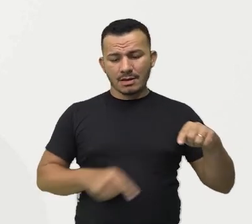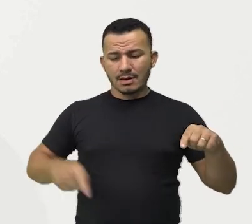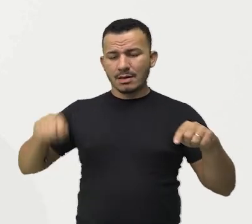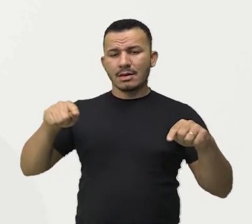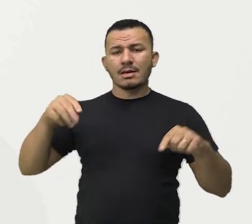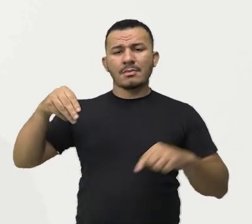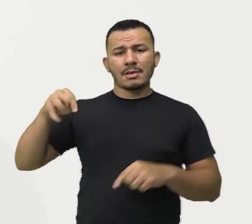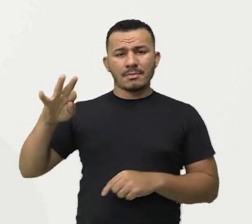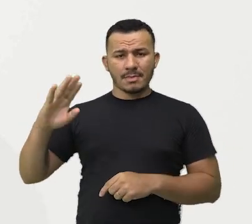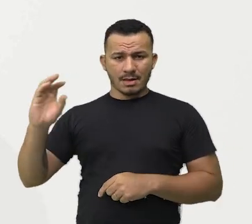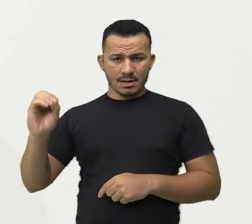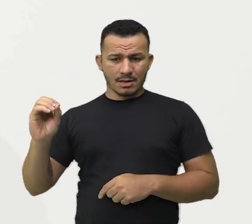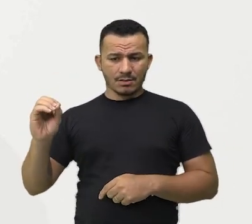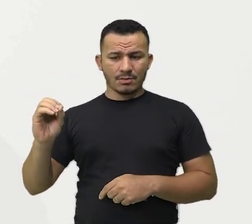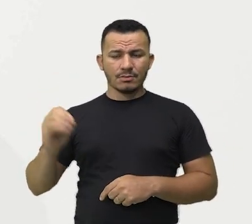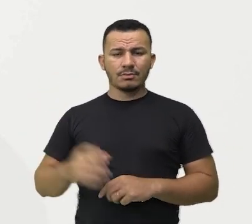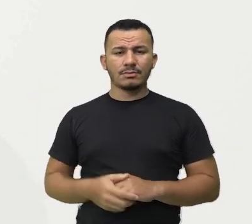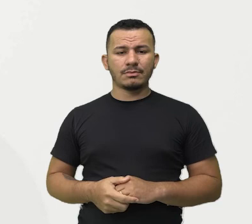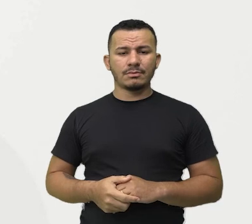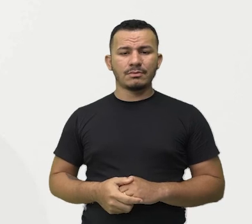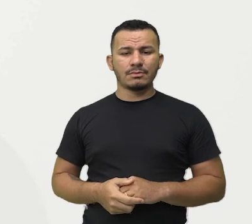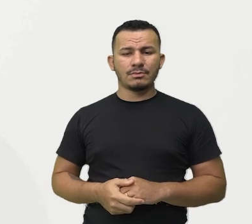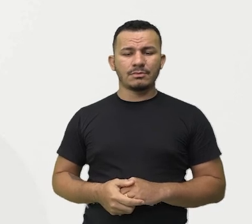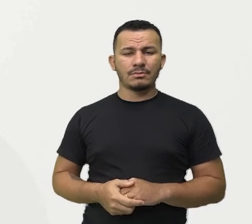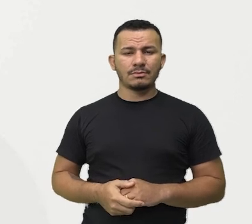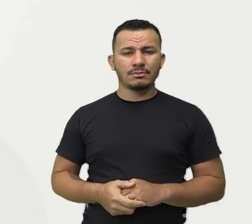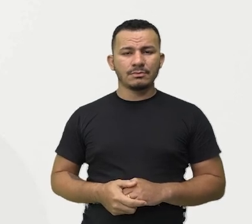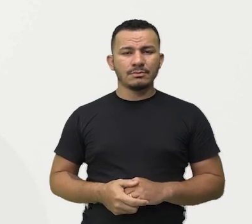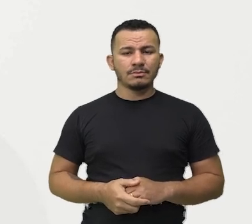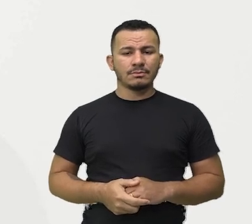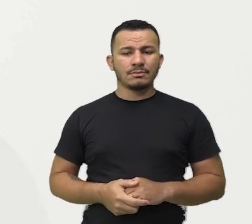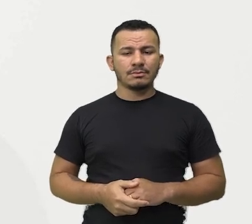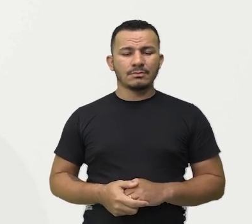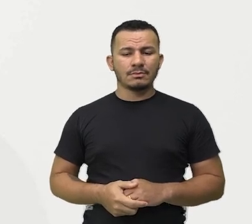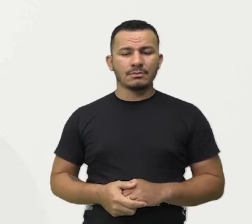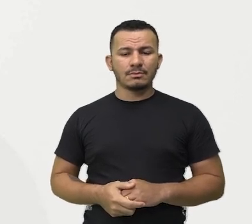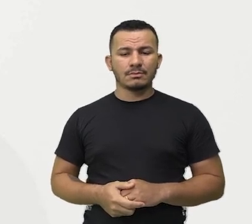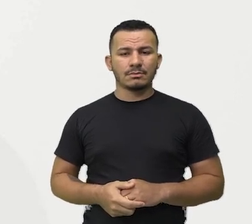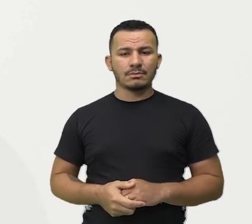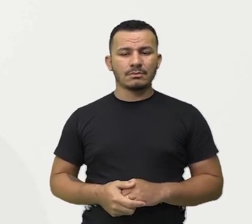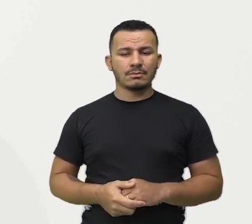para metro a gente vai voltar, ó. Vamos lembrar aqui no cantinho para você aqui, ó.